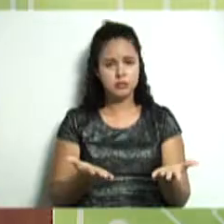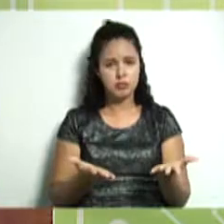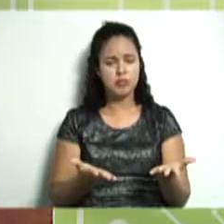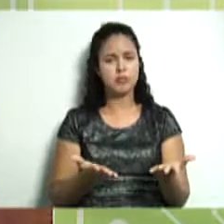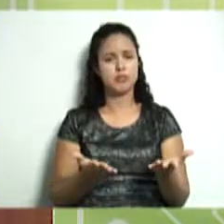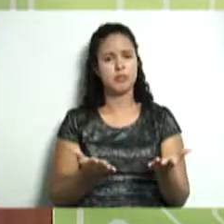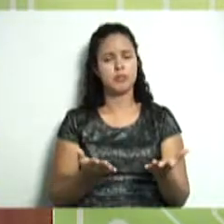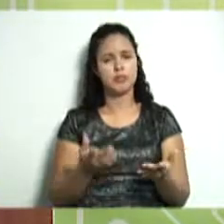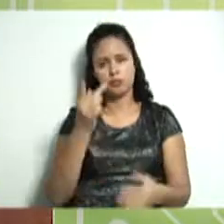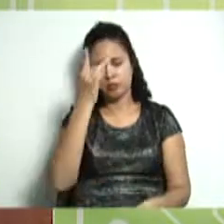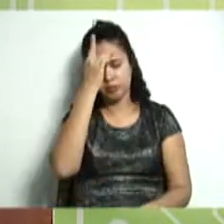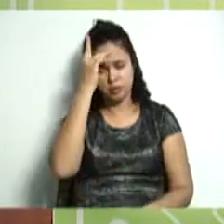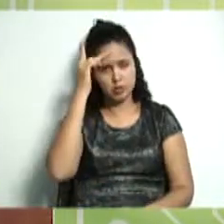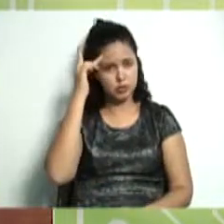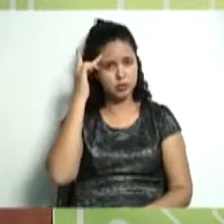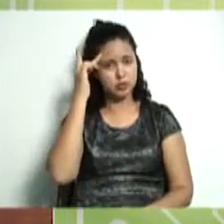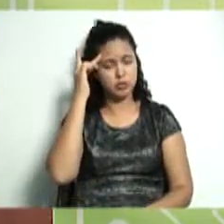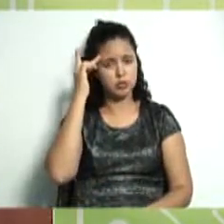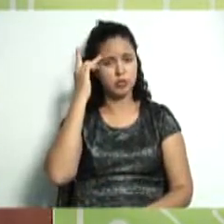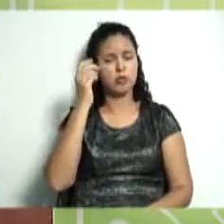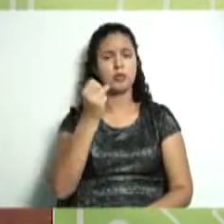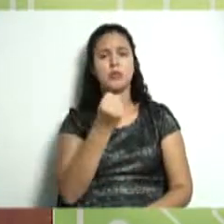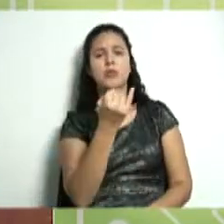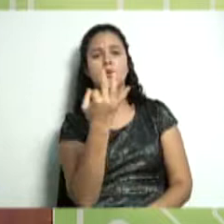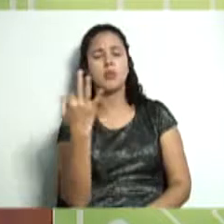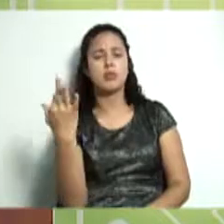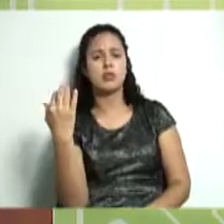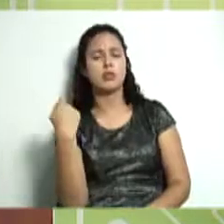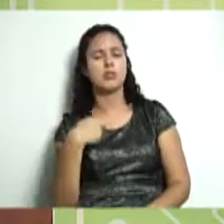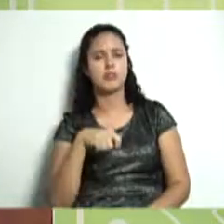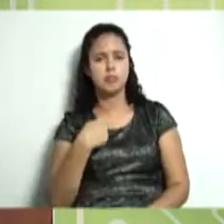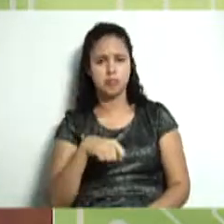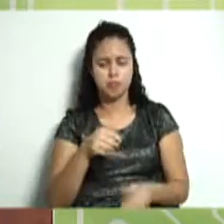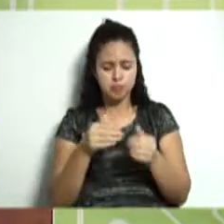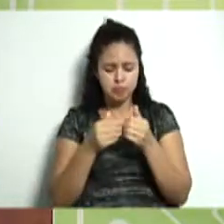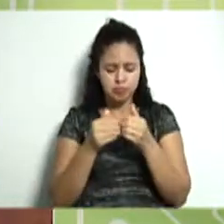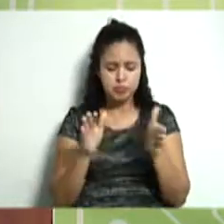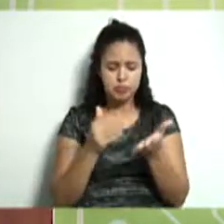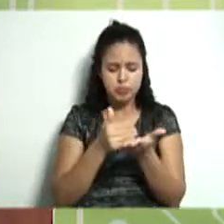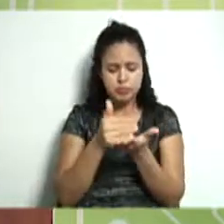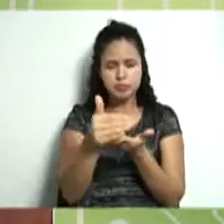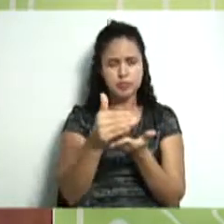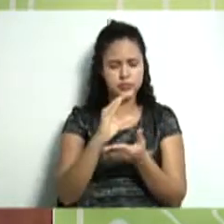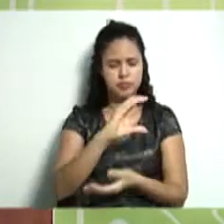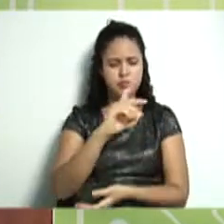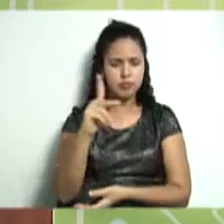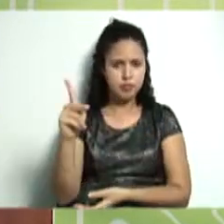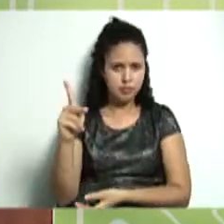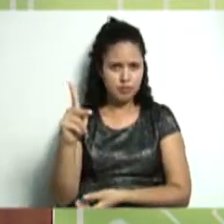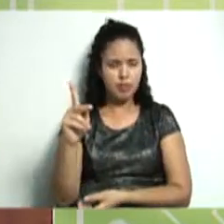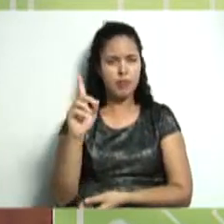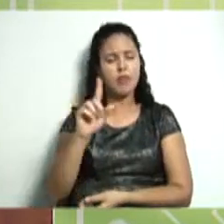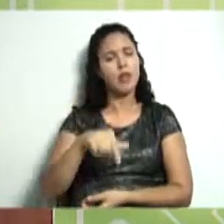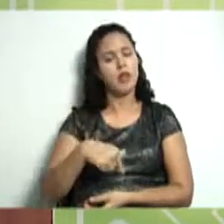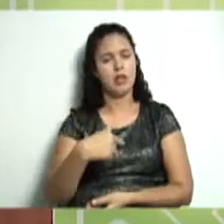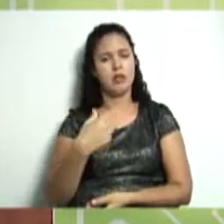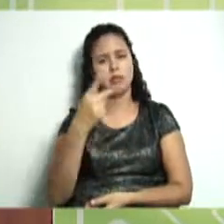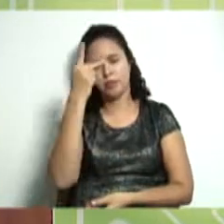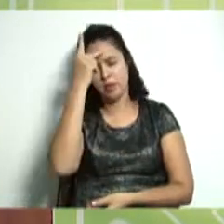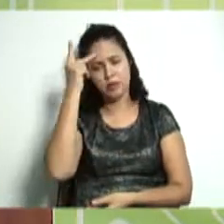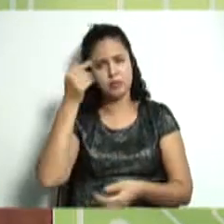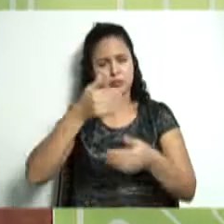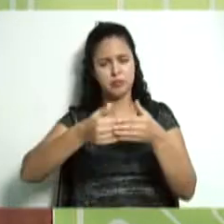o quantitativo mínimo para compor uma cooperativa, seria o quantitativo de pessoas que pudessem